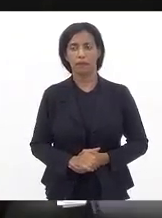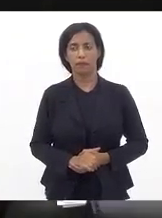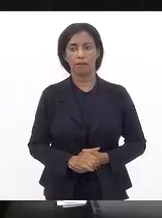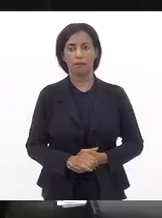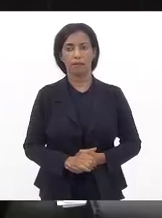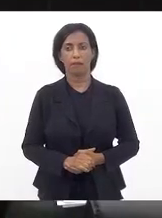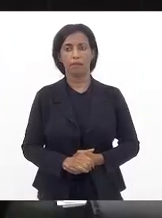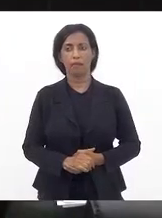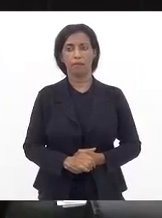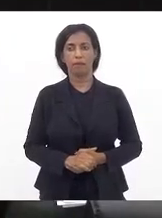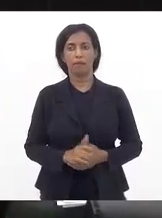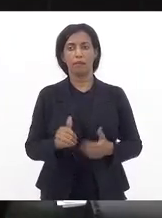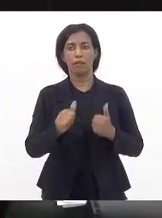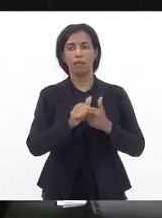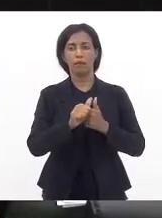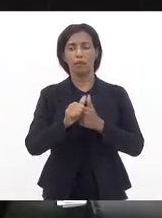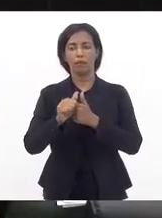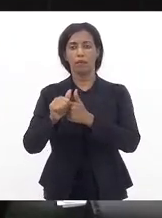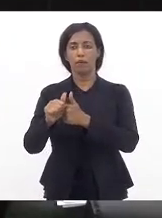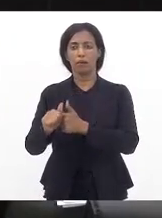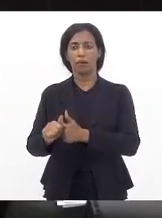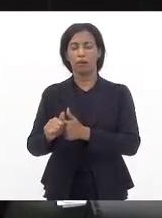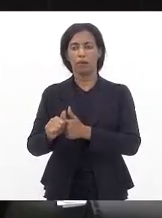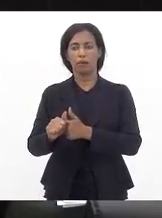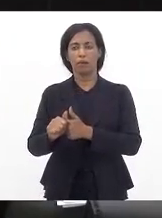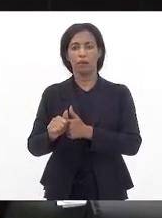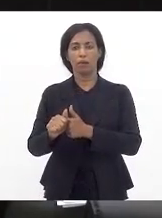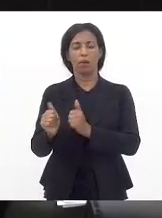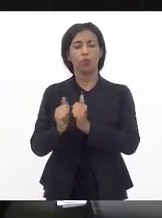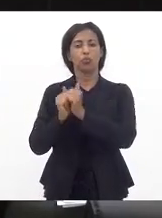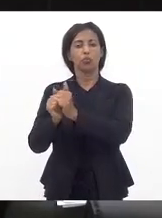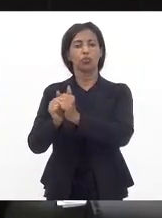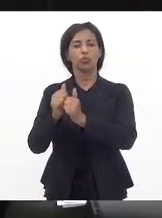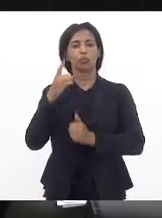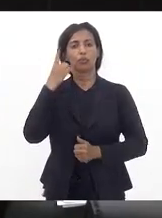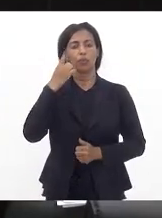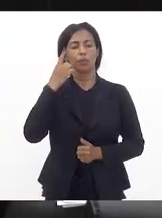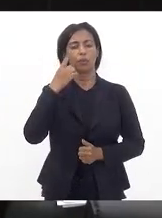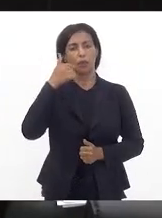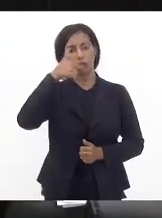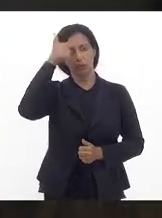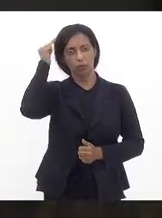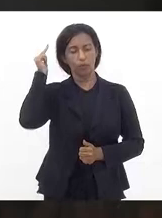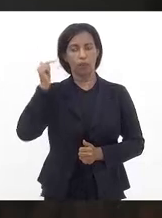ao lado do deputado Luiz Paulo